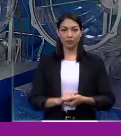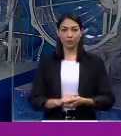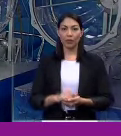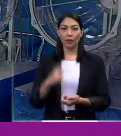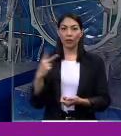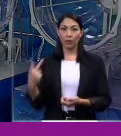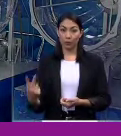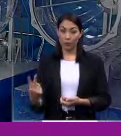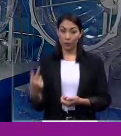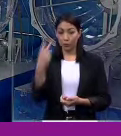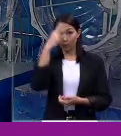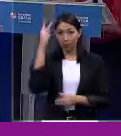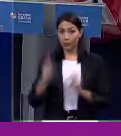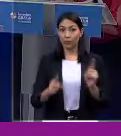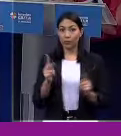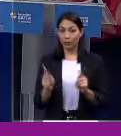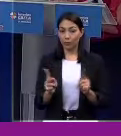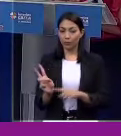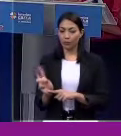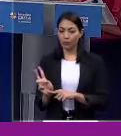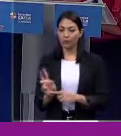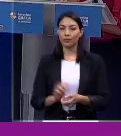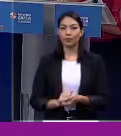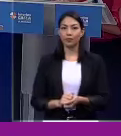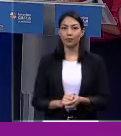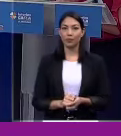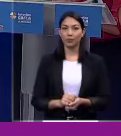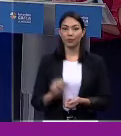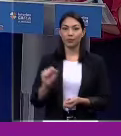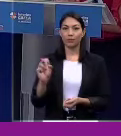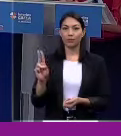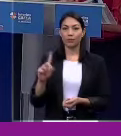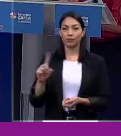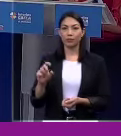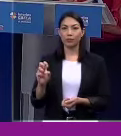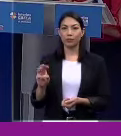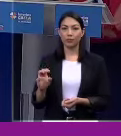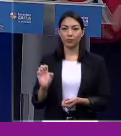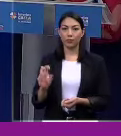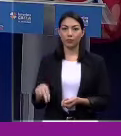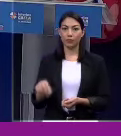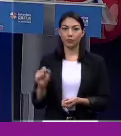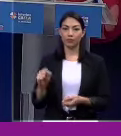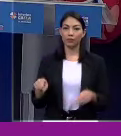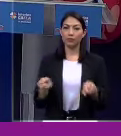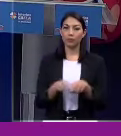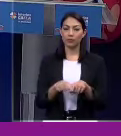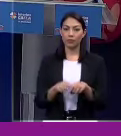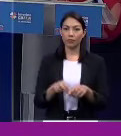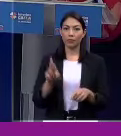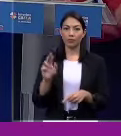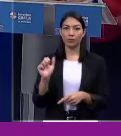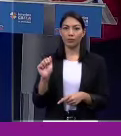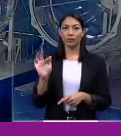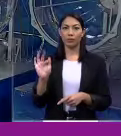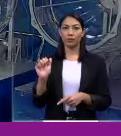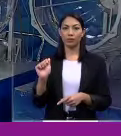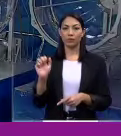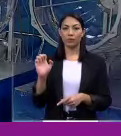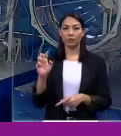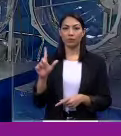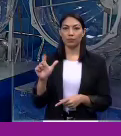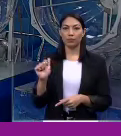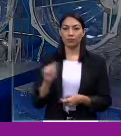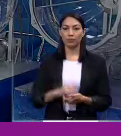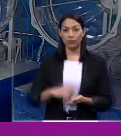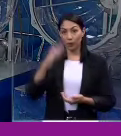a presença de duas auditoras populares. Ao meu lado, a Suzene Rios e a Rafaela da Silva. Boa noite, muito obrigada.